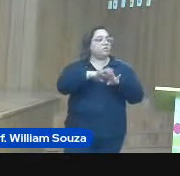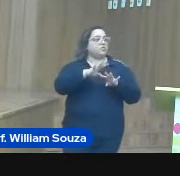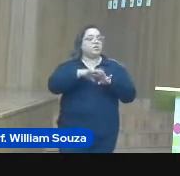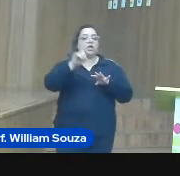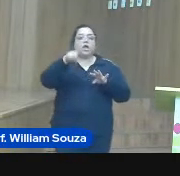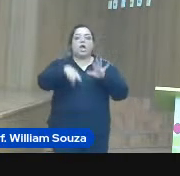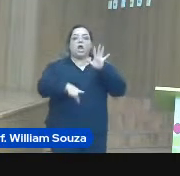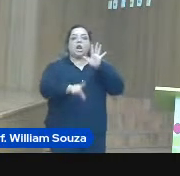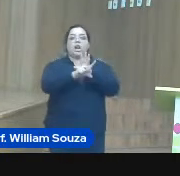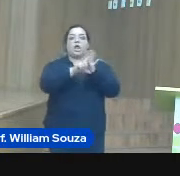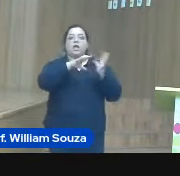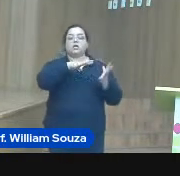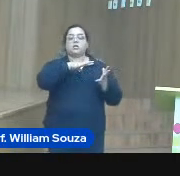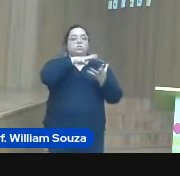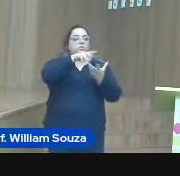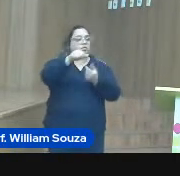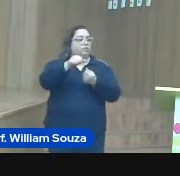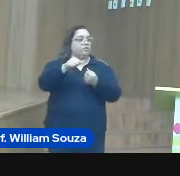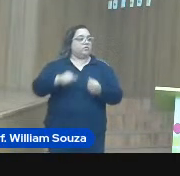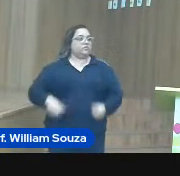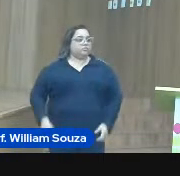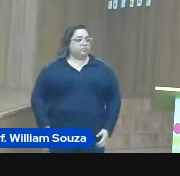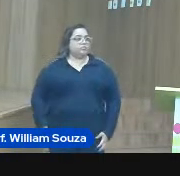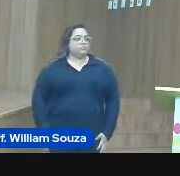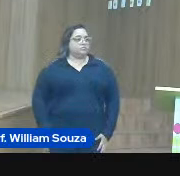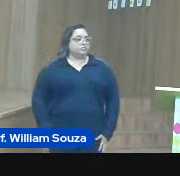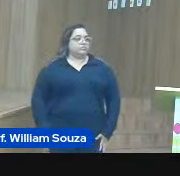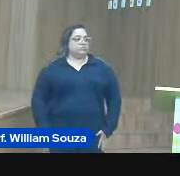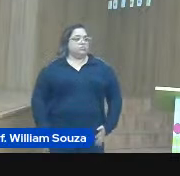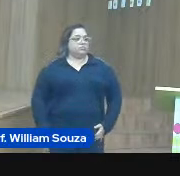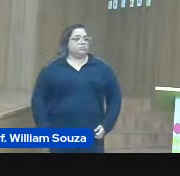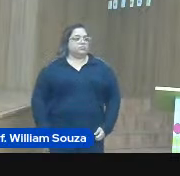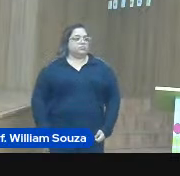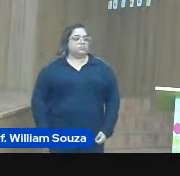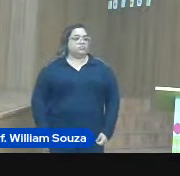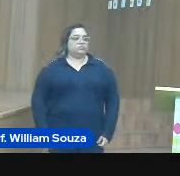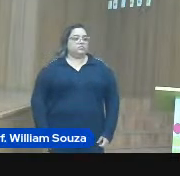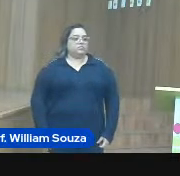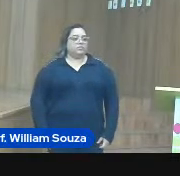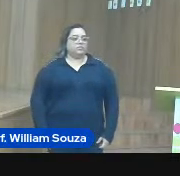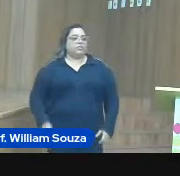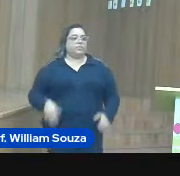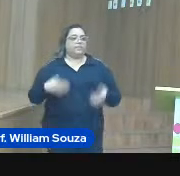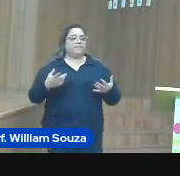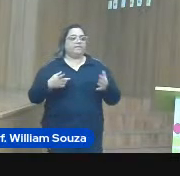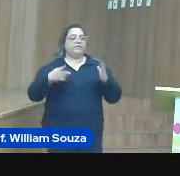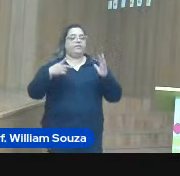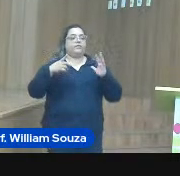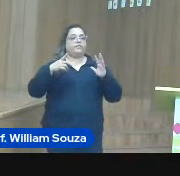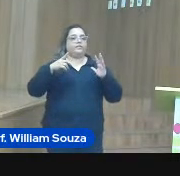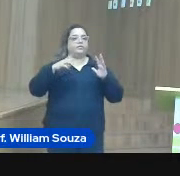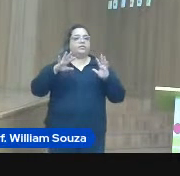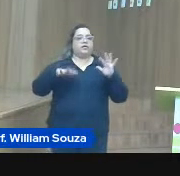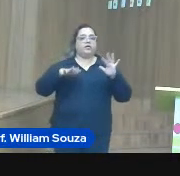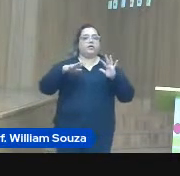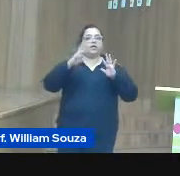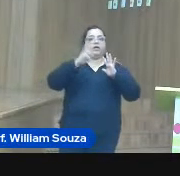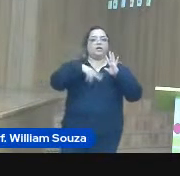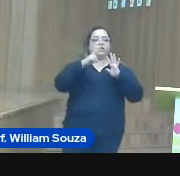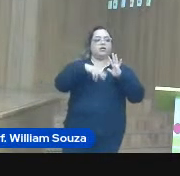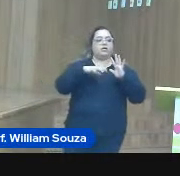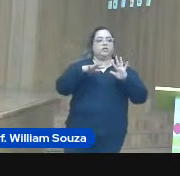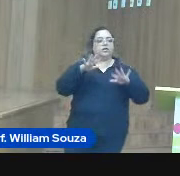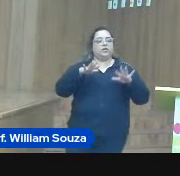sabe? Então, assim, essa é... A leitura, quer dizer, a gente meio que se refugia,